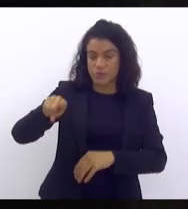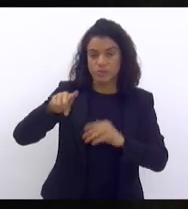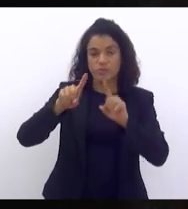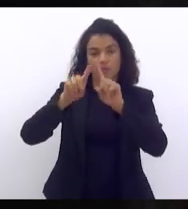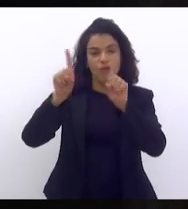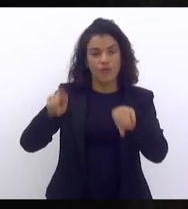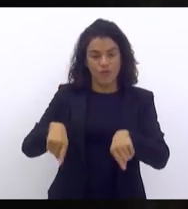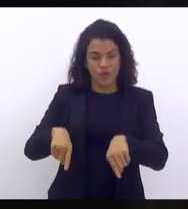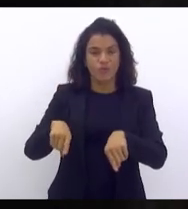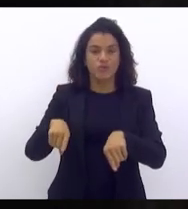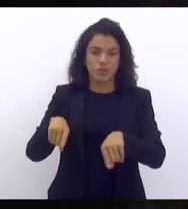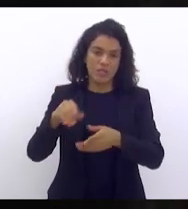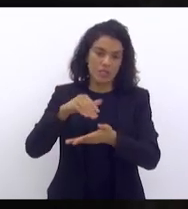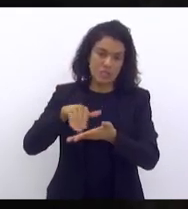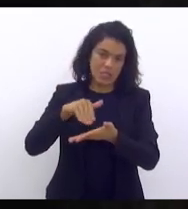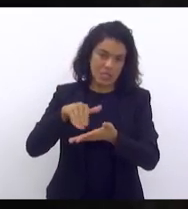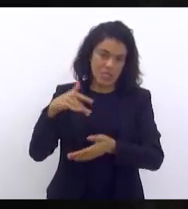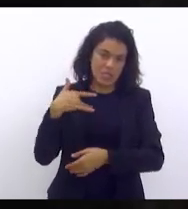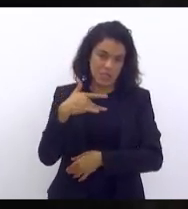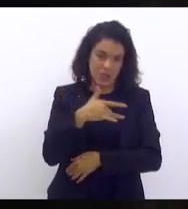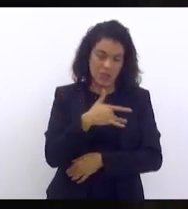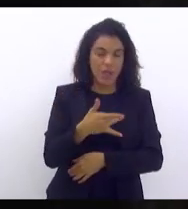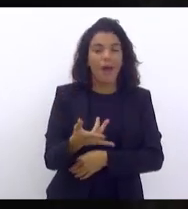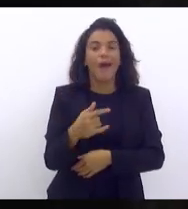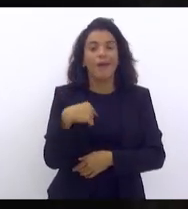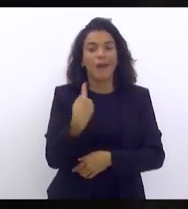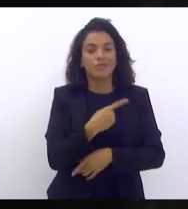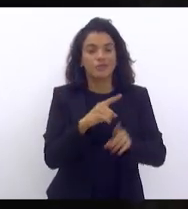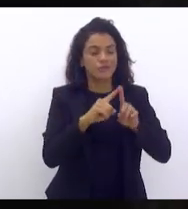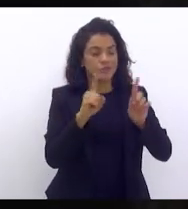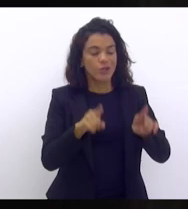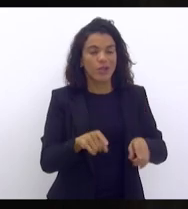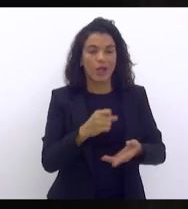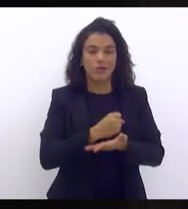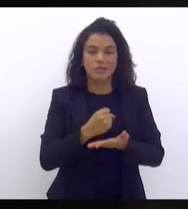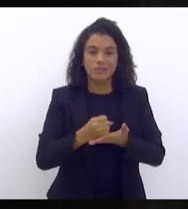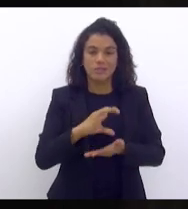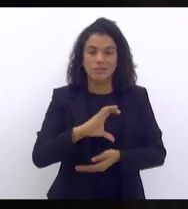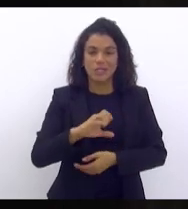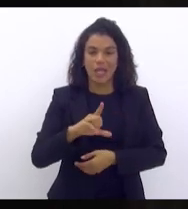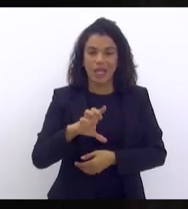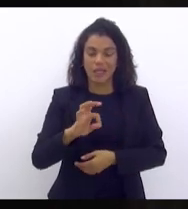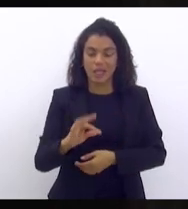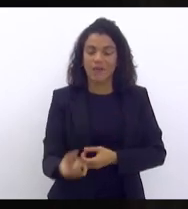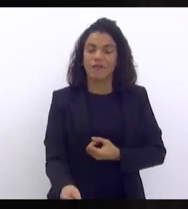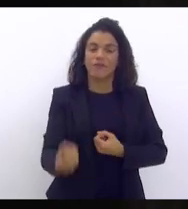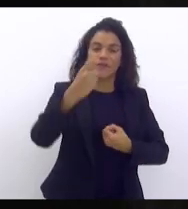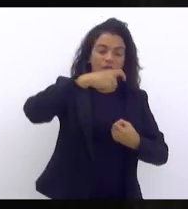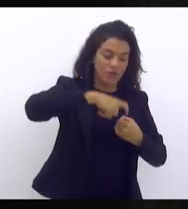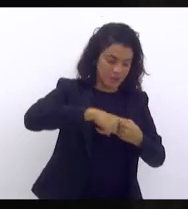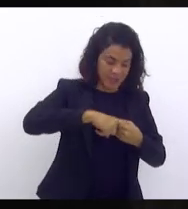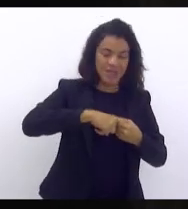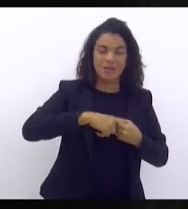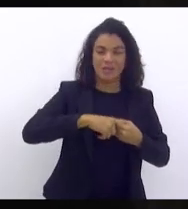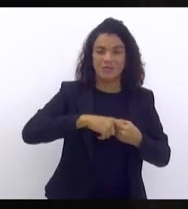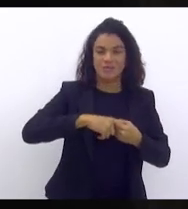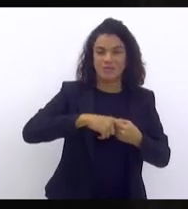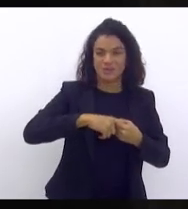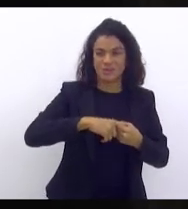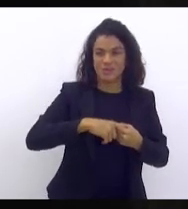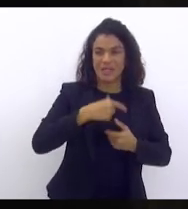diretos da Secretaria de Saúde, e nós fomos devolvidos à Colurb. Voltamos à nossa origem,